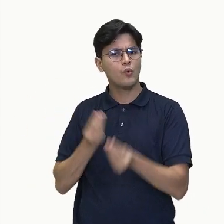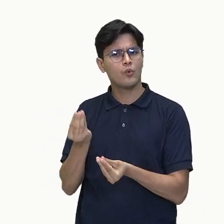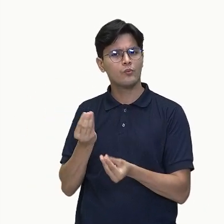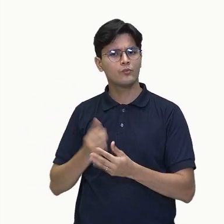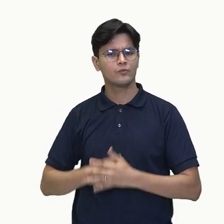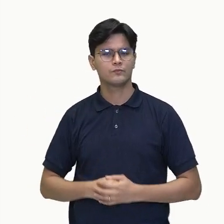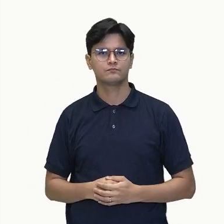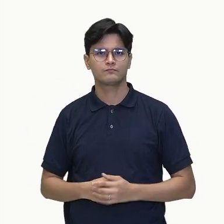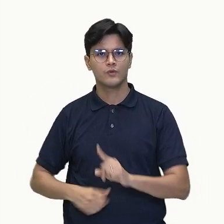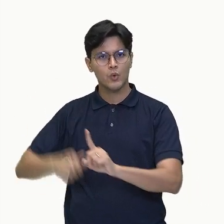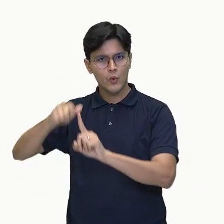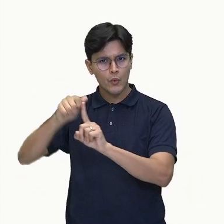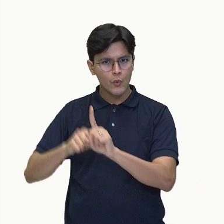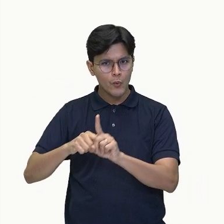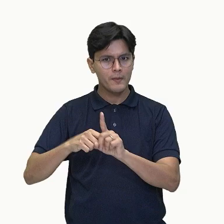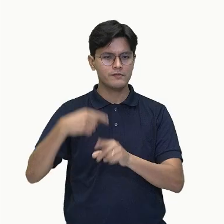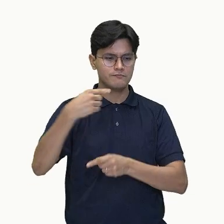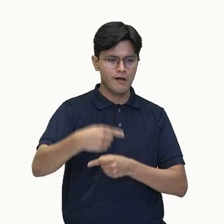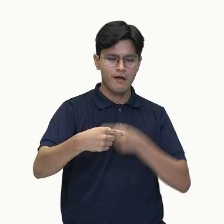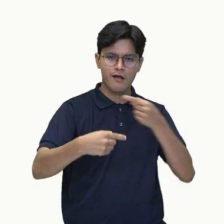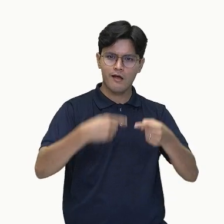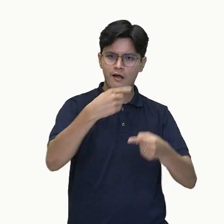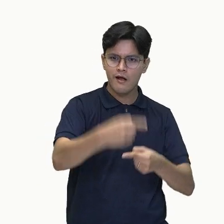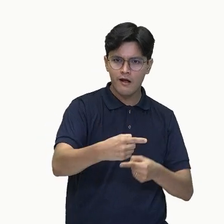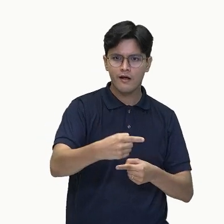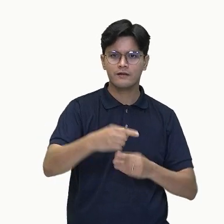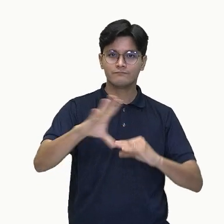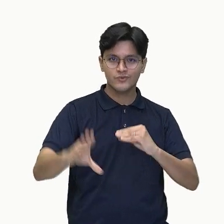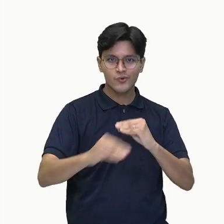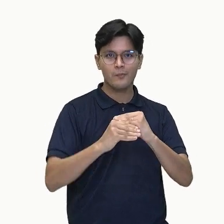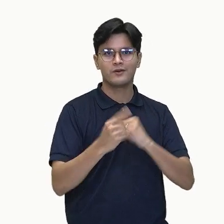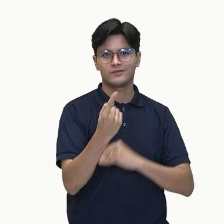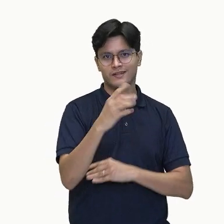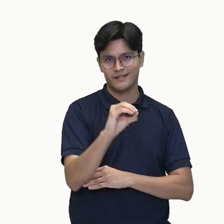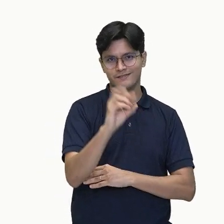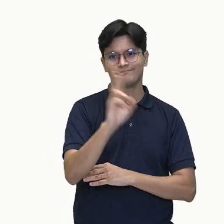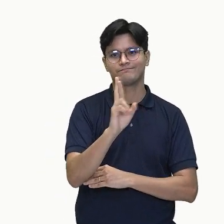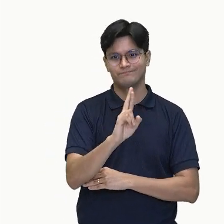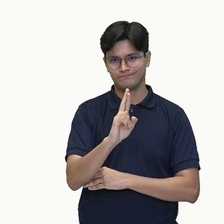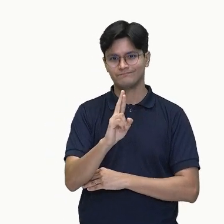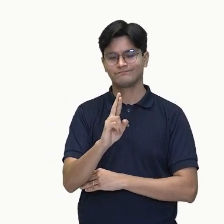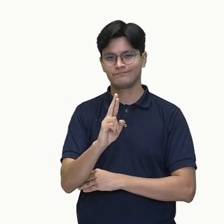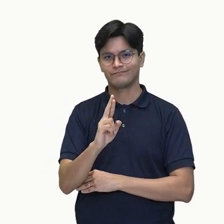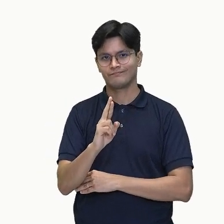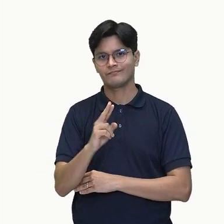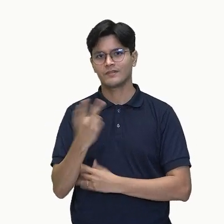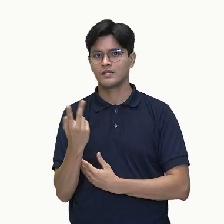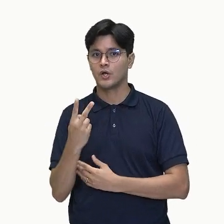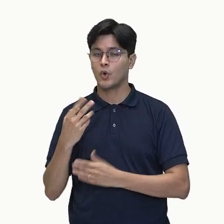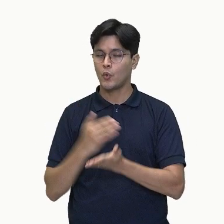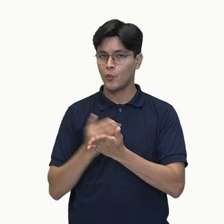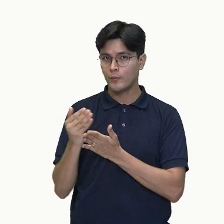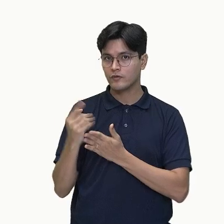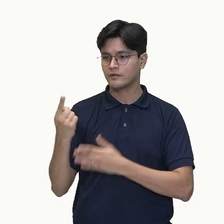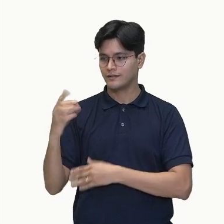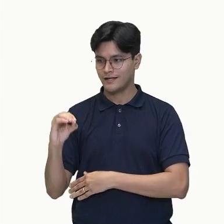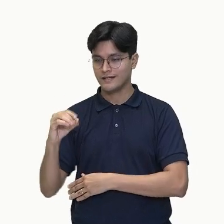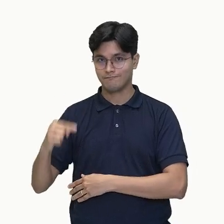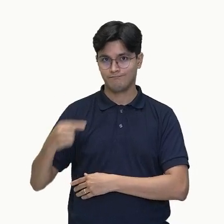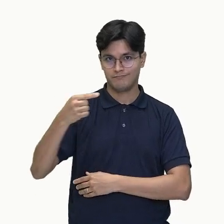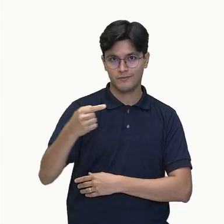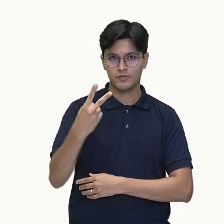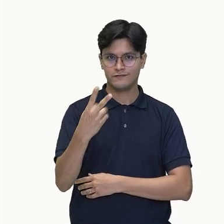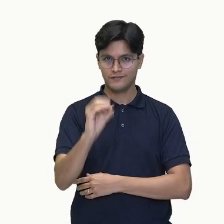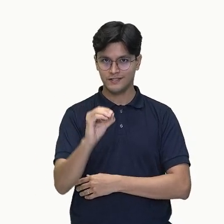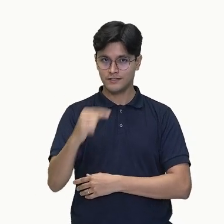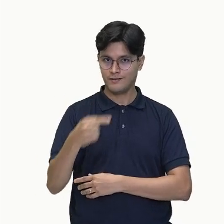vai aumentando R$10. Ou seja, foi para 10, 20, 30, 40 e 50.